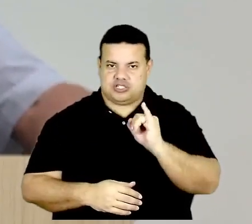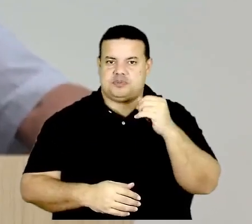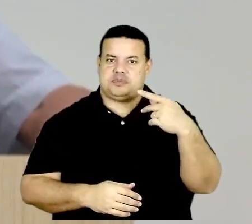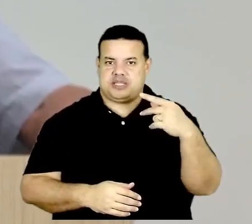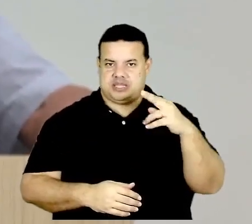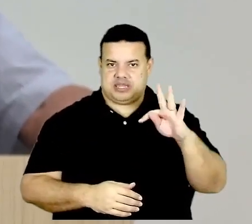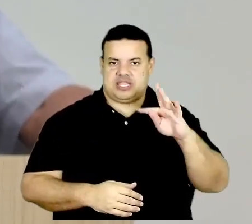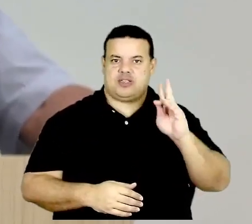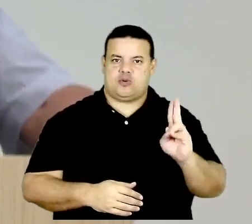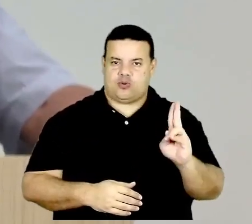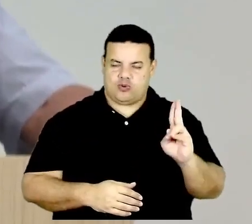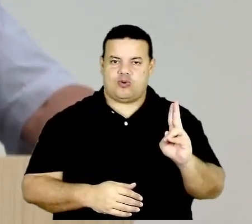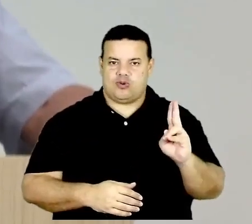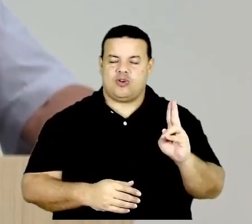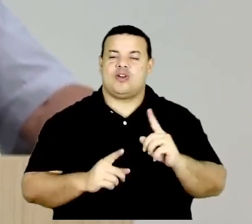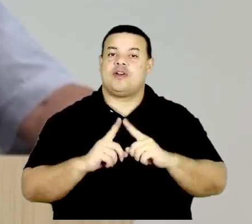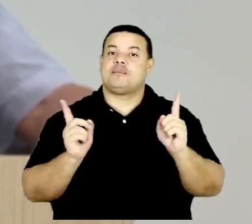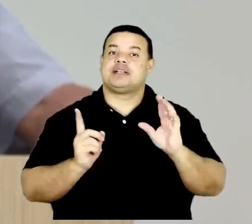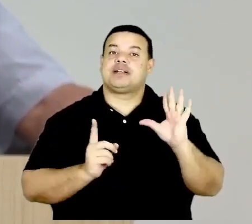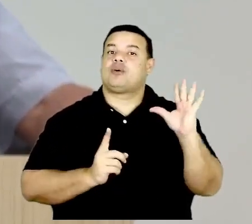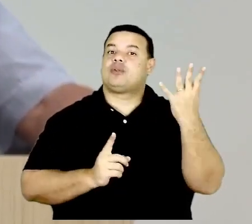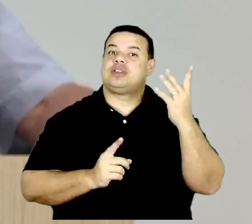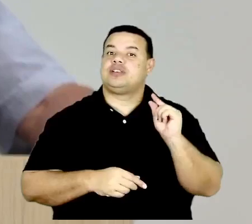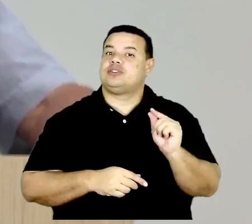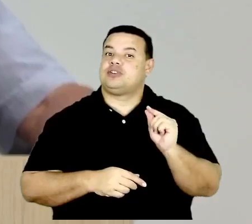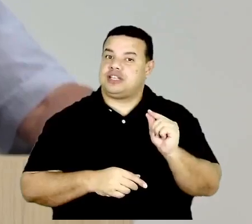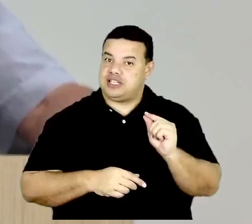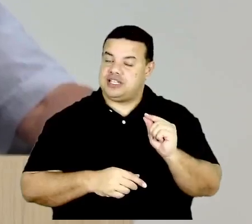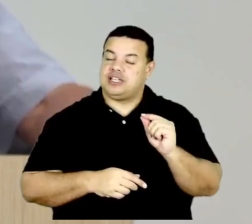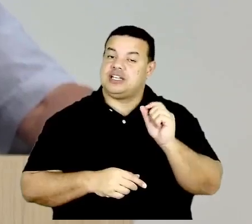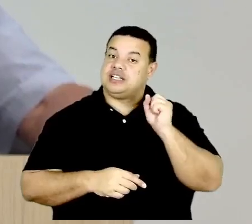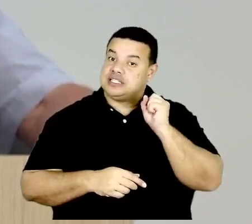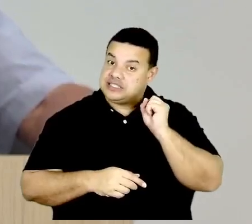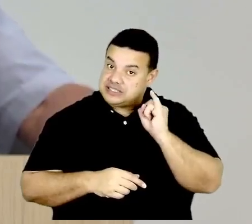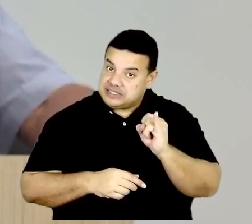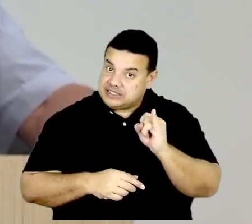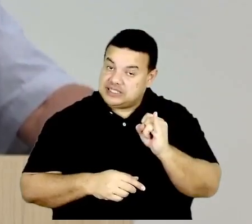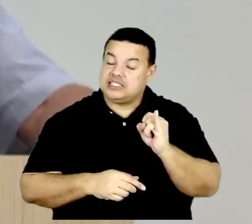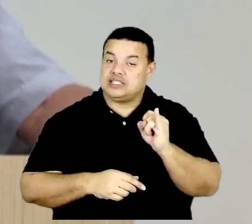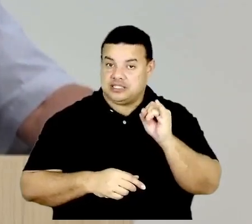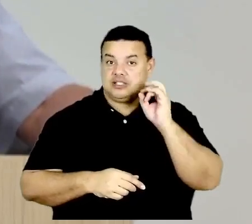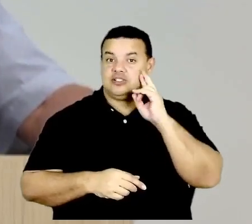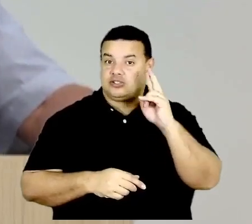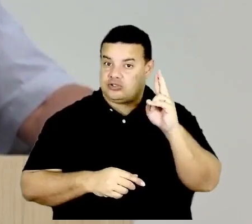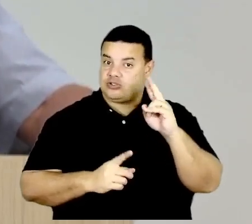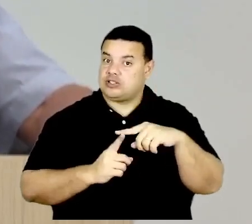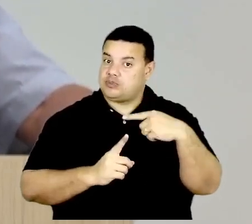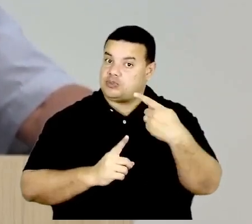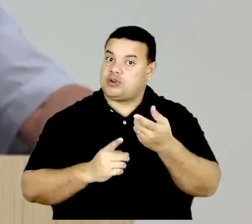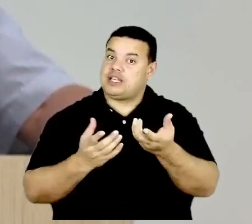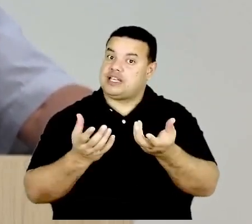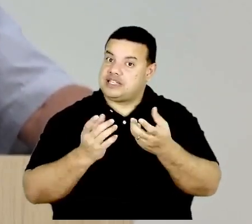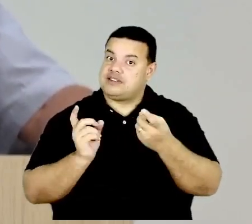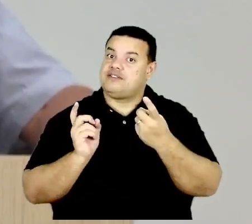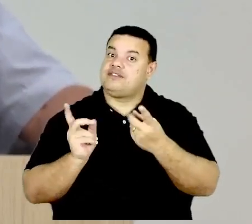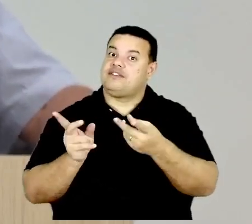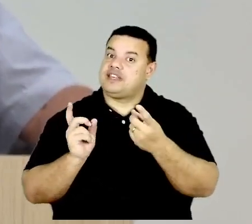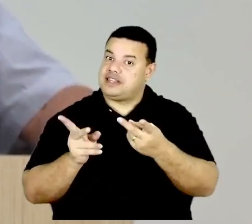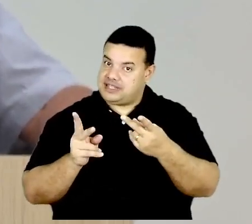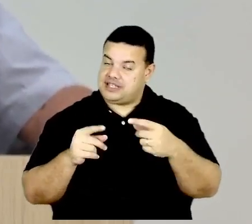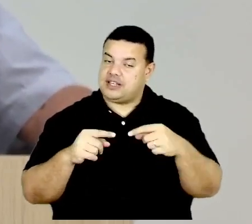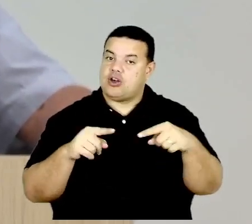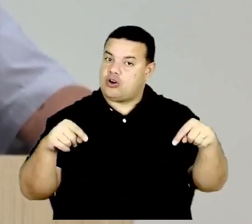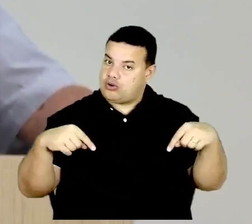seguinte, Beto, se esse senhor depois quiser vender ou lotear, ele vai ter que desfazer tudo isso